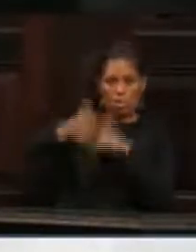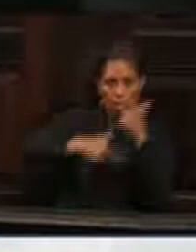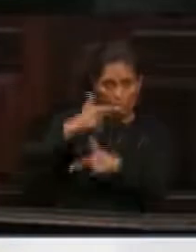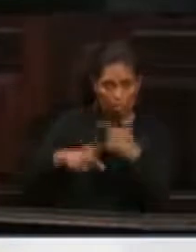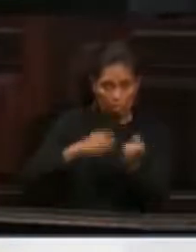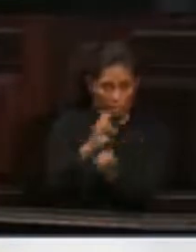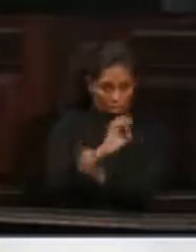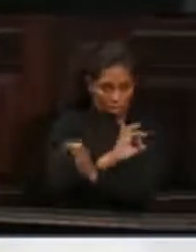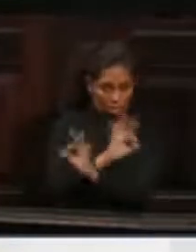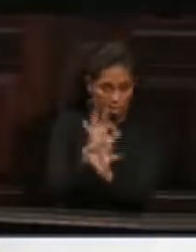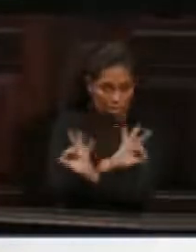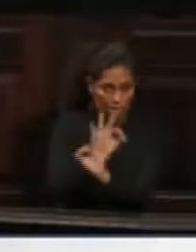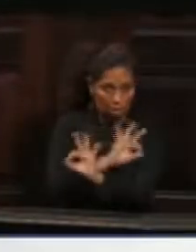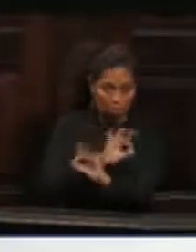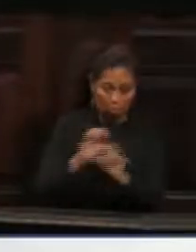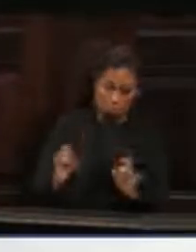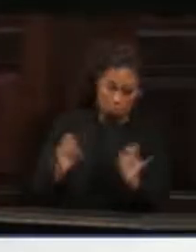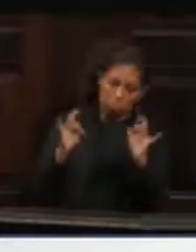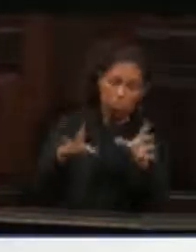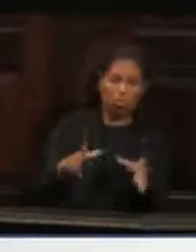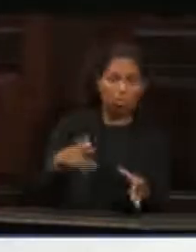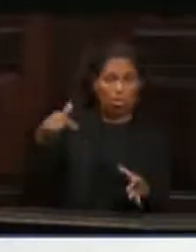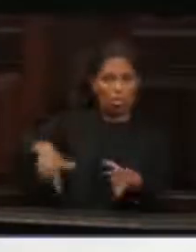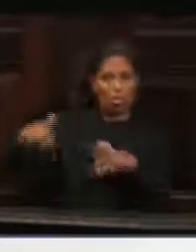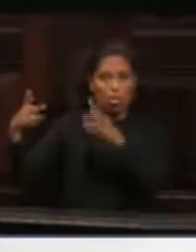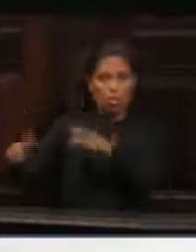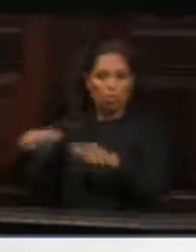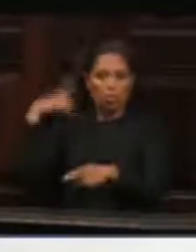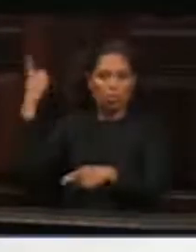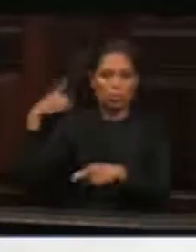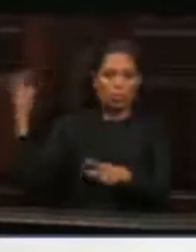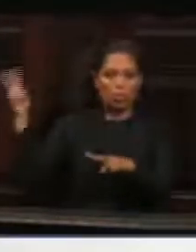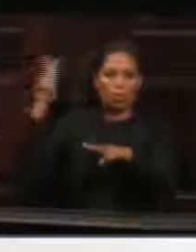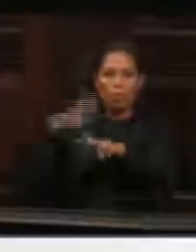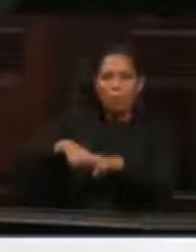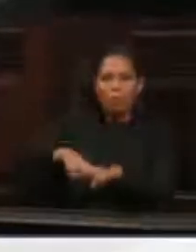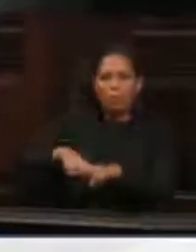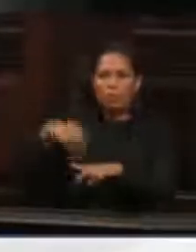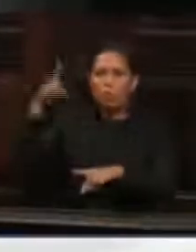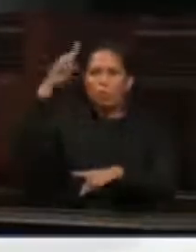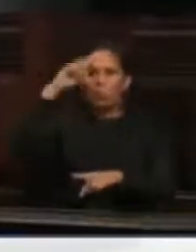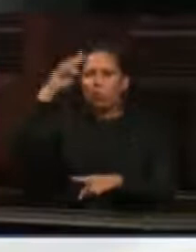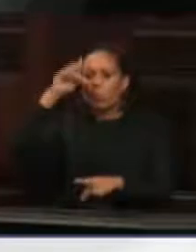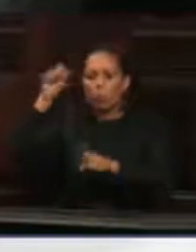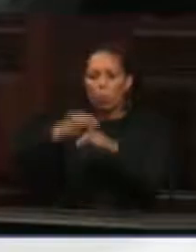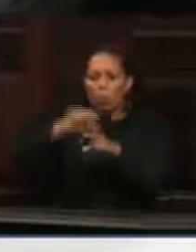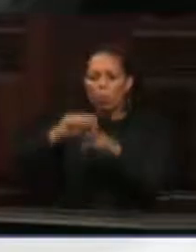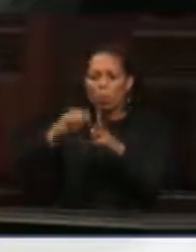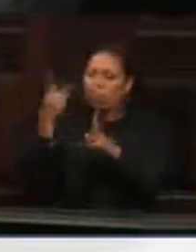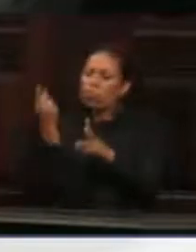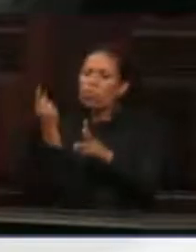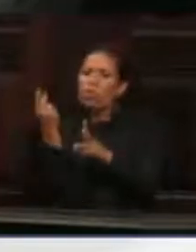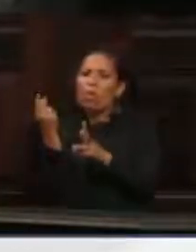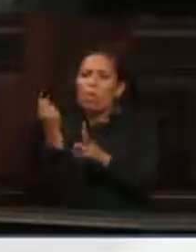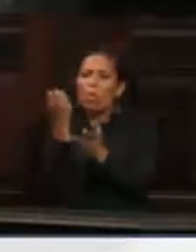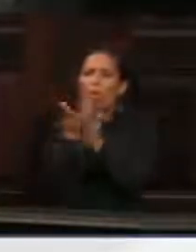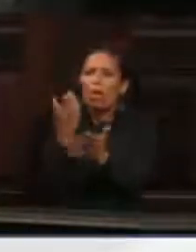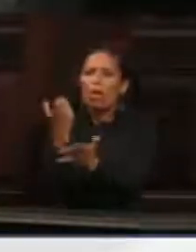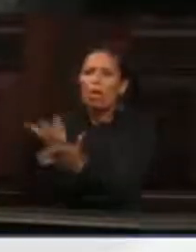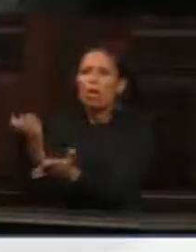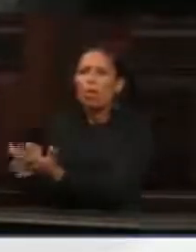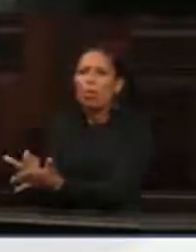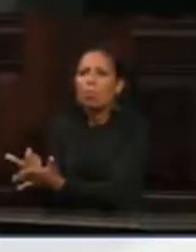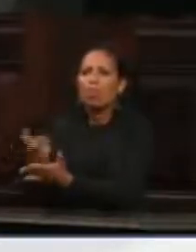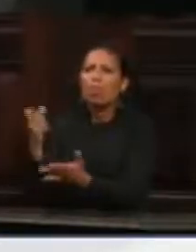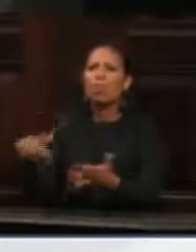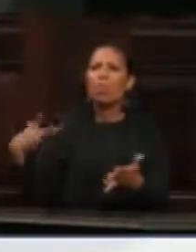deputado preso vai ter seu gabinete funcionando, com os funcionários nomeados, ele recebendo seu salário, todo privilégio saindo do bolso da população. E foi o que Vossa Excelência